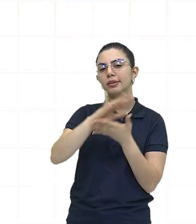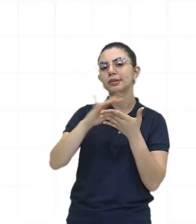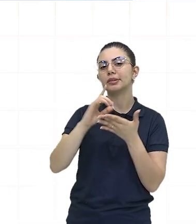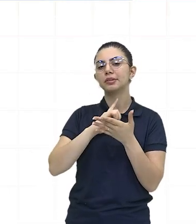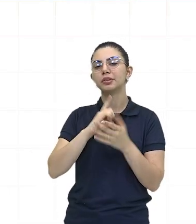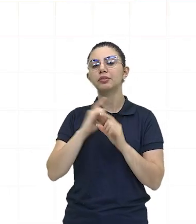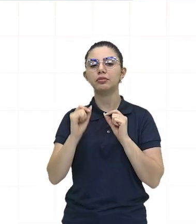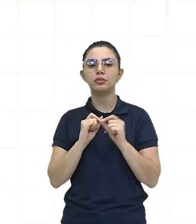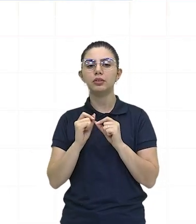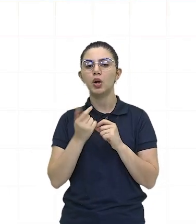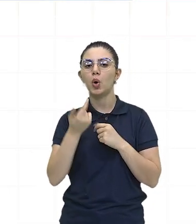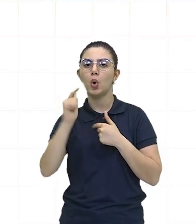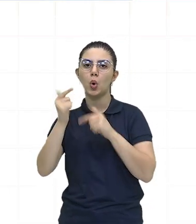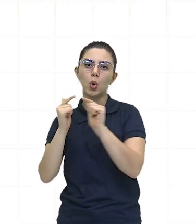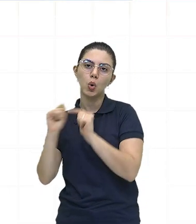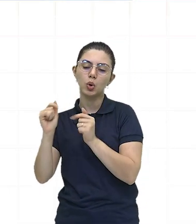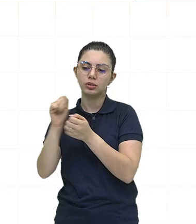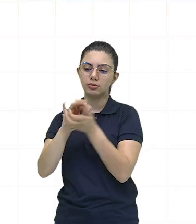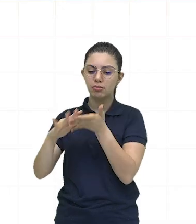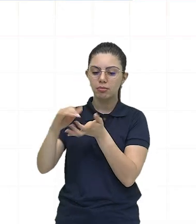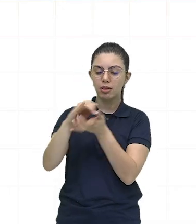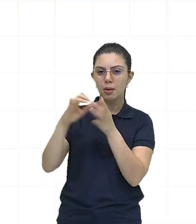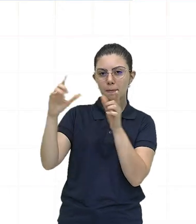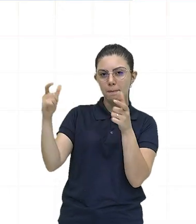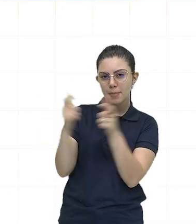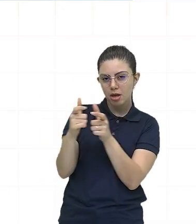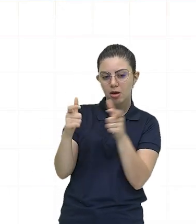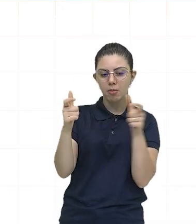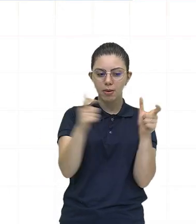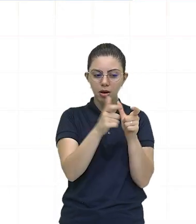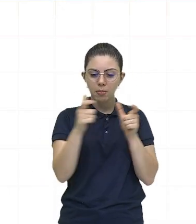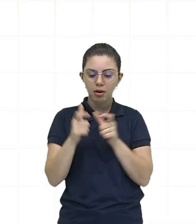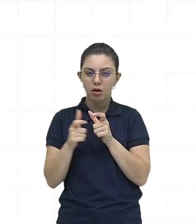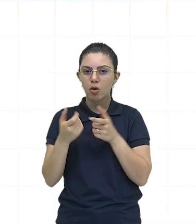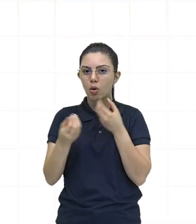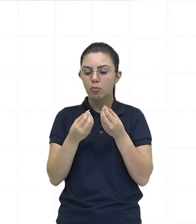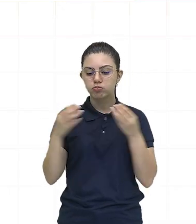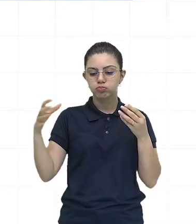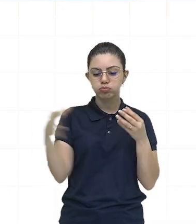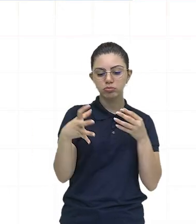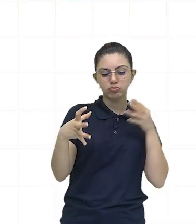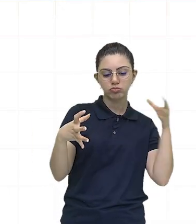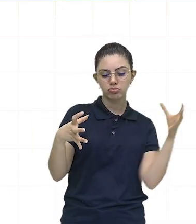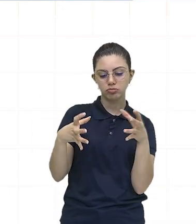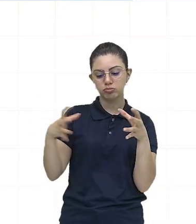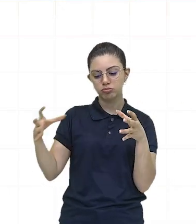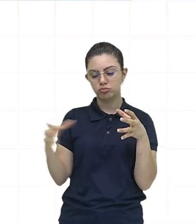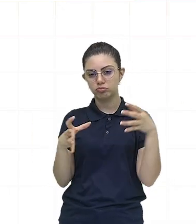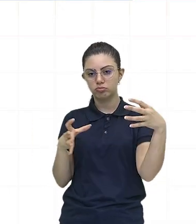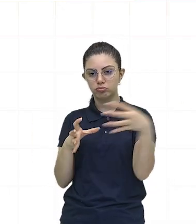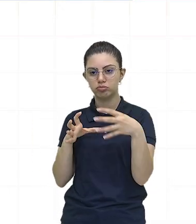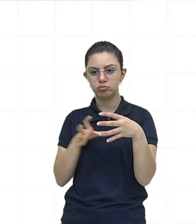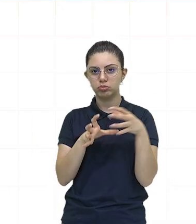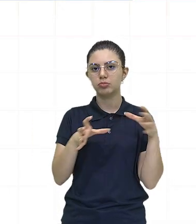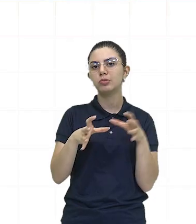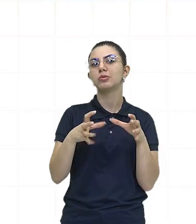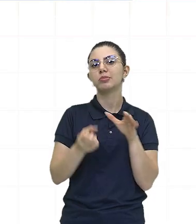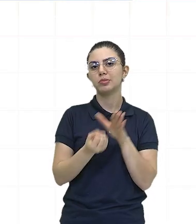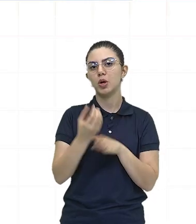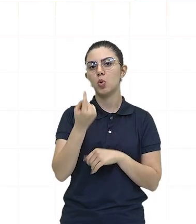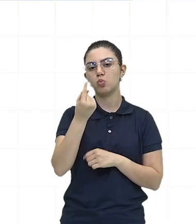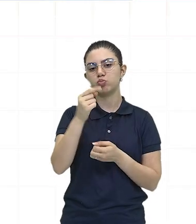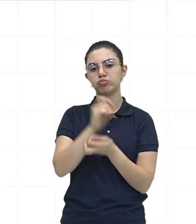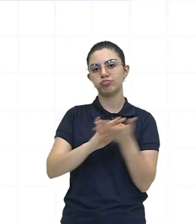por fusões com outras galáxias menores e ela continua a evoluir através